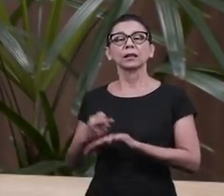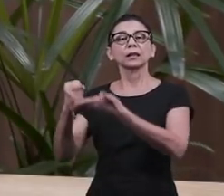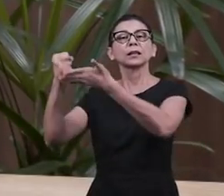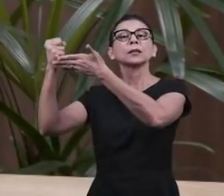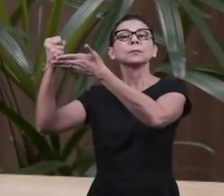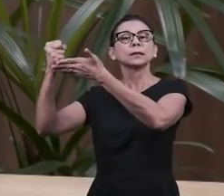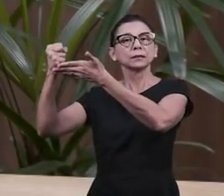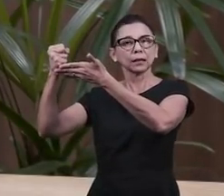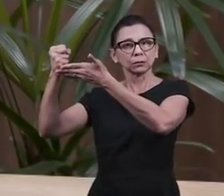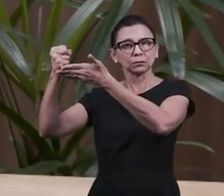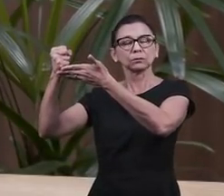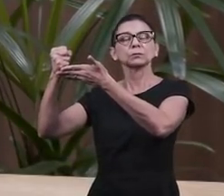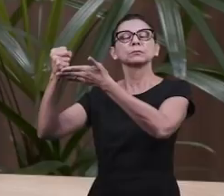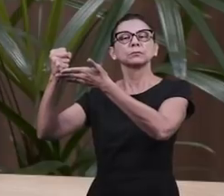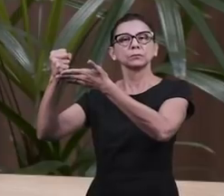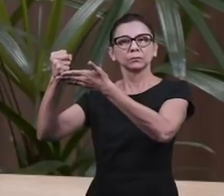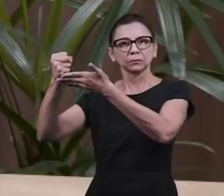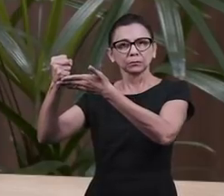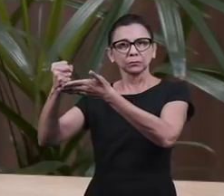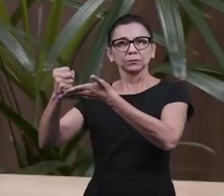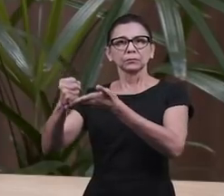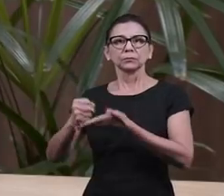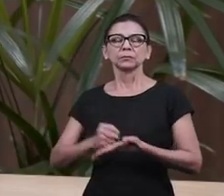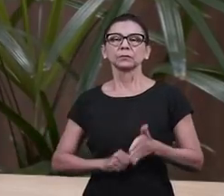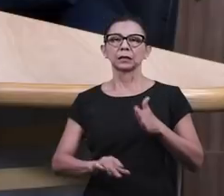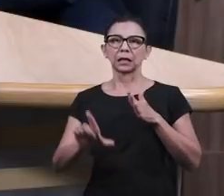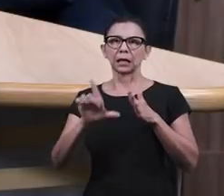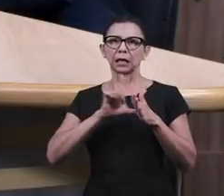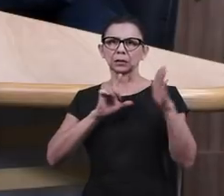é arrebatado antes que venha o mal.